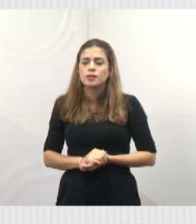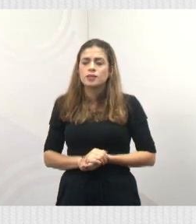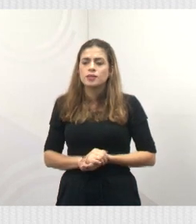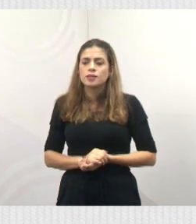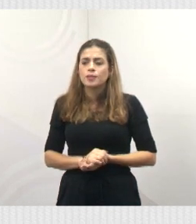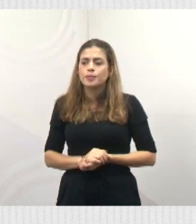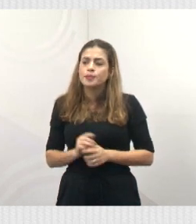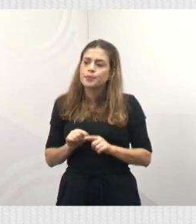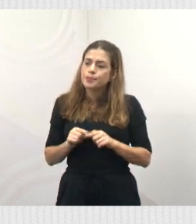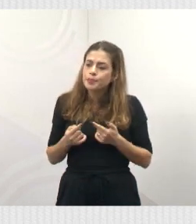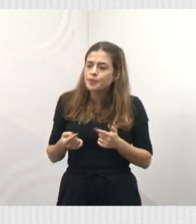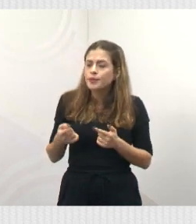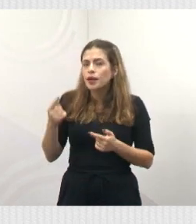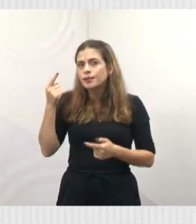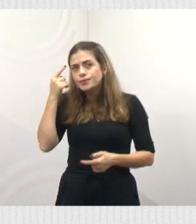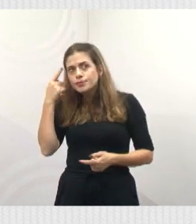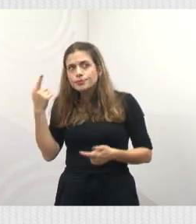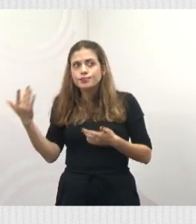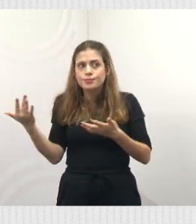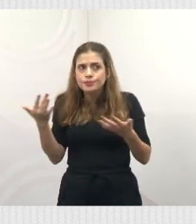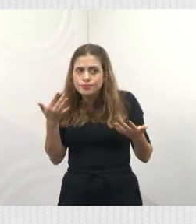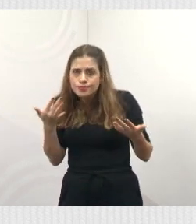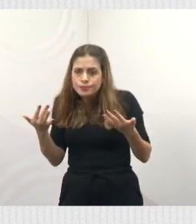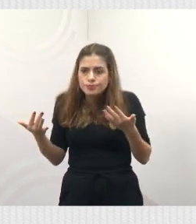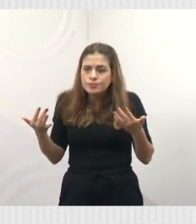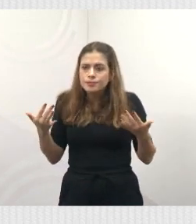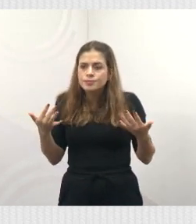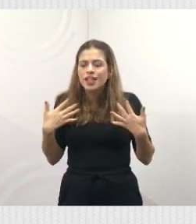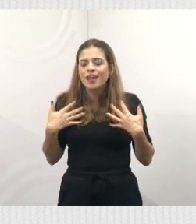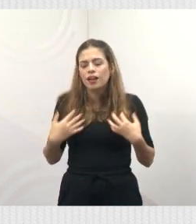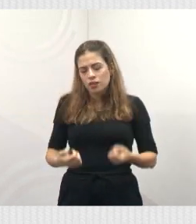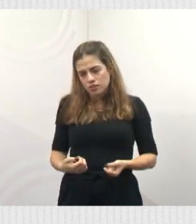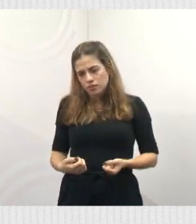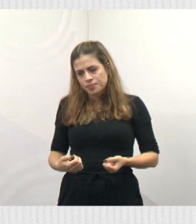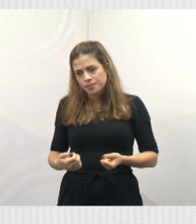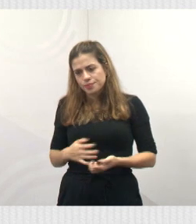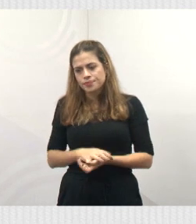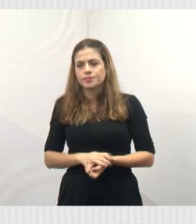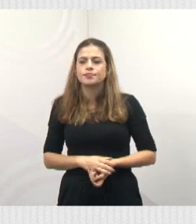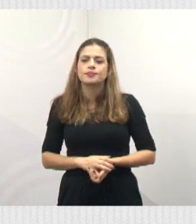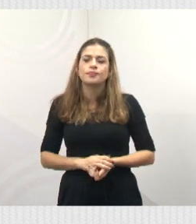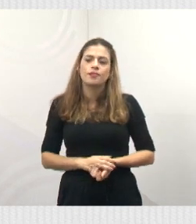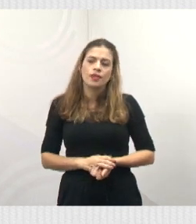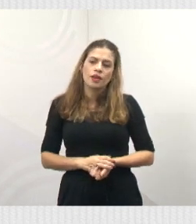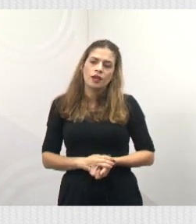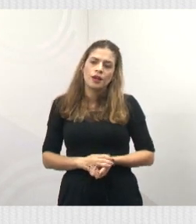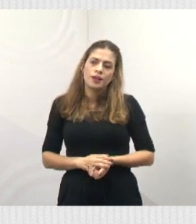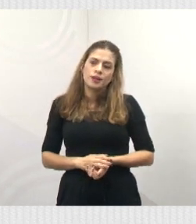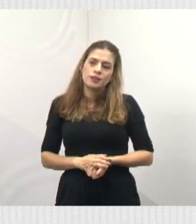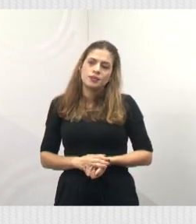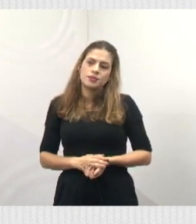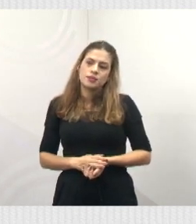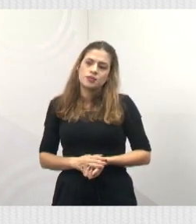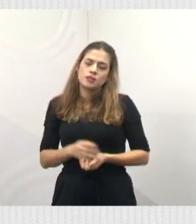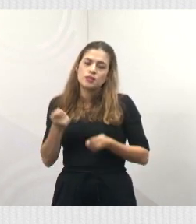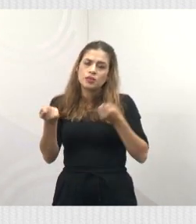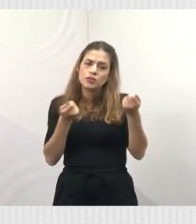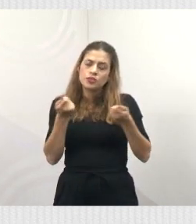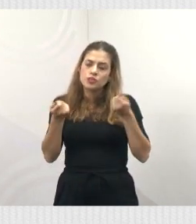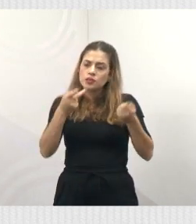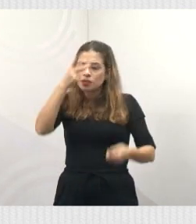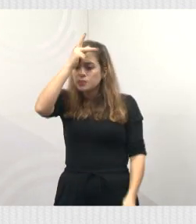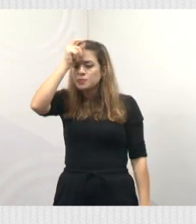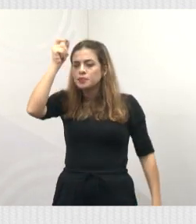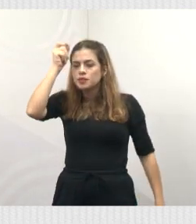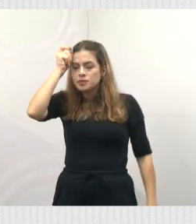eles insistem em algumas teses até que um dia eles cansam. A mesma coisa o controlador interno. São todos